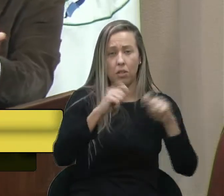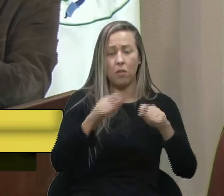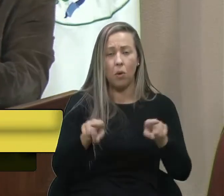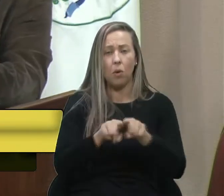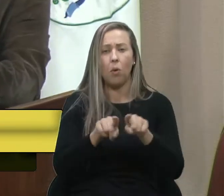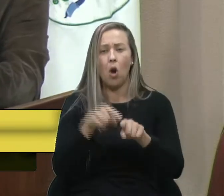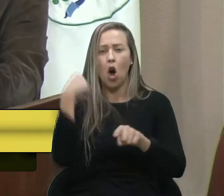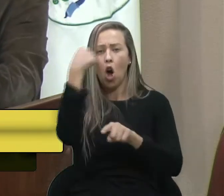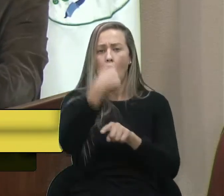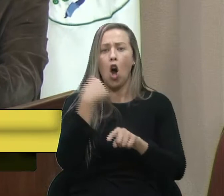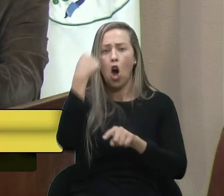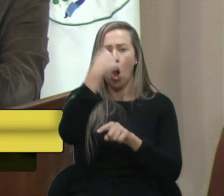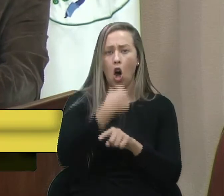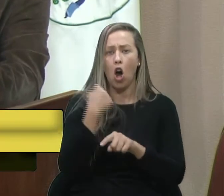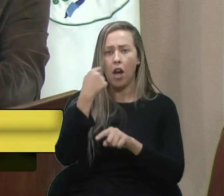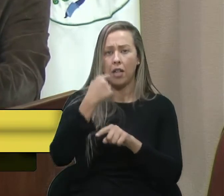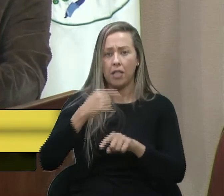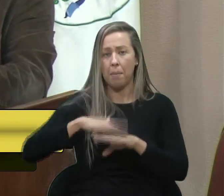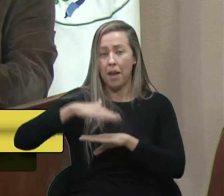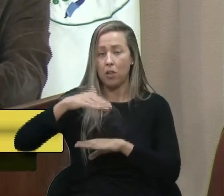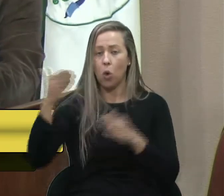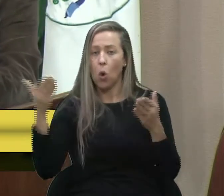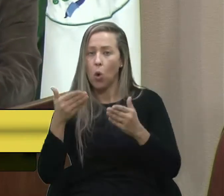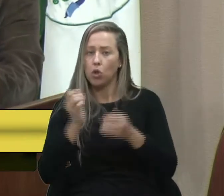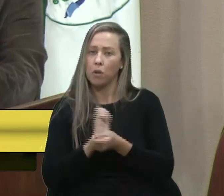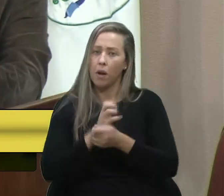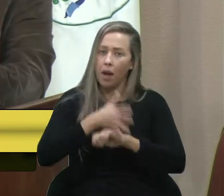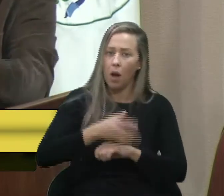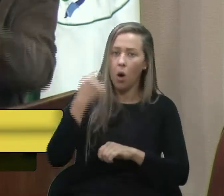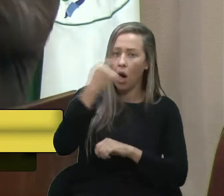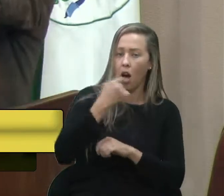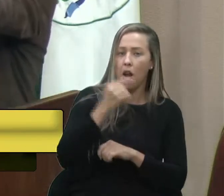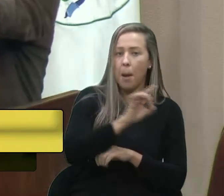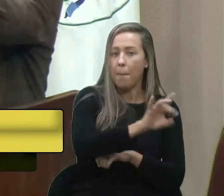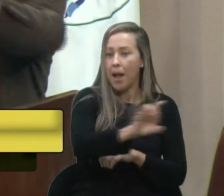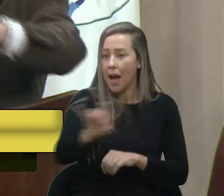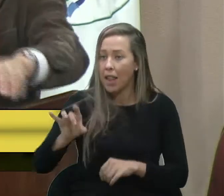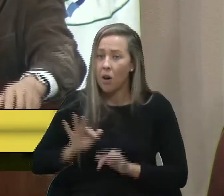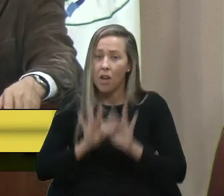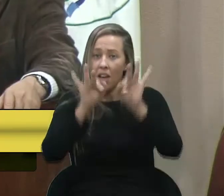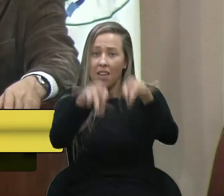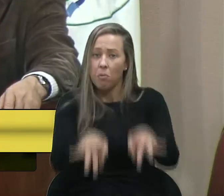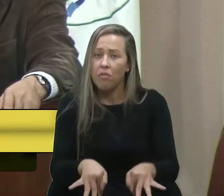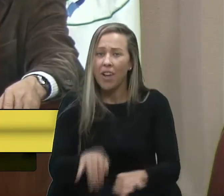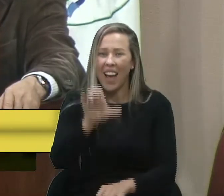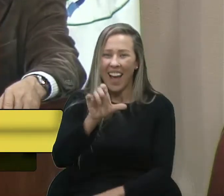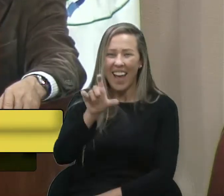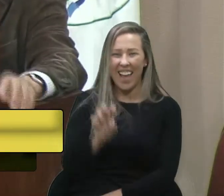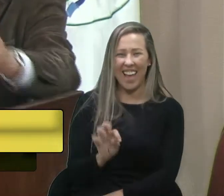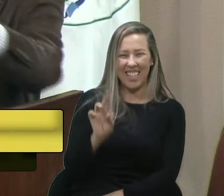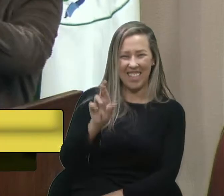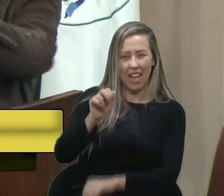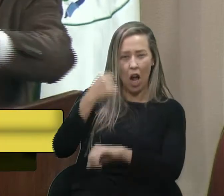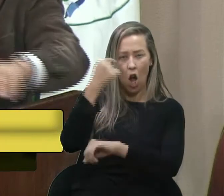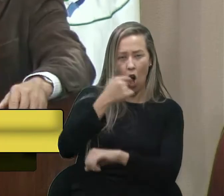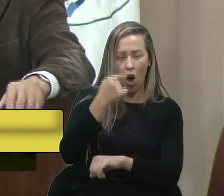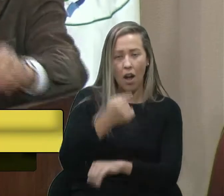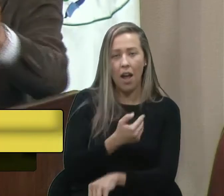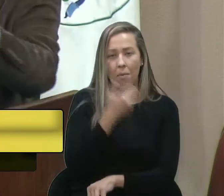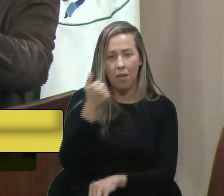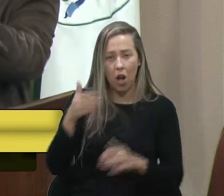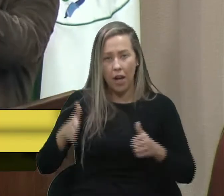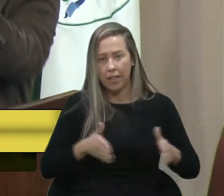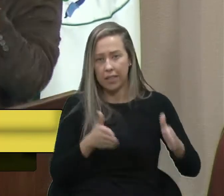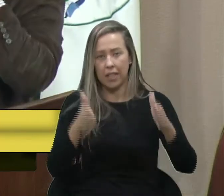umas horas na manga. Hoje nós vamos usar uma hora extra para cada um, vamos terminar essa estrada. Aí tudo melhora, mas